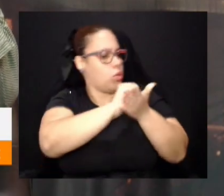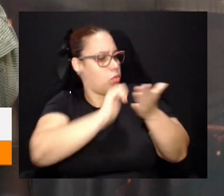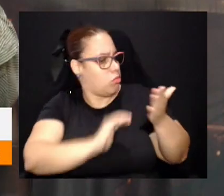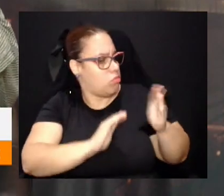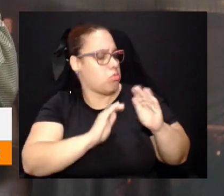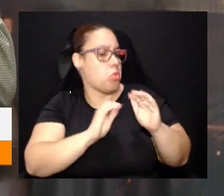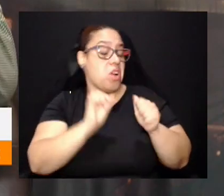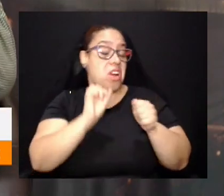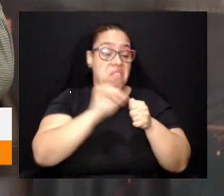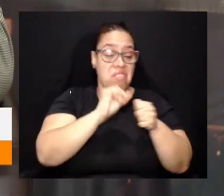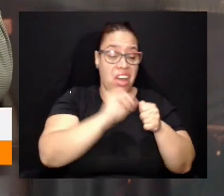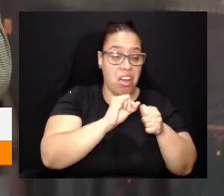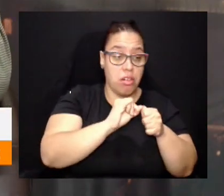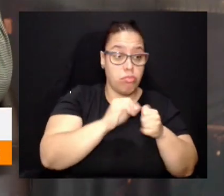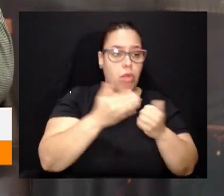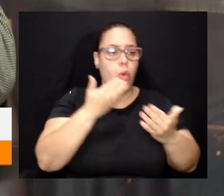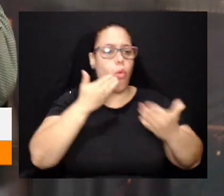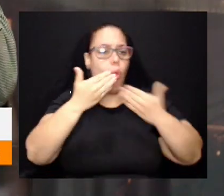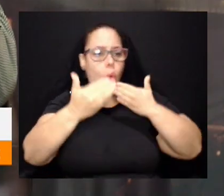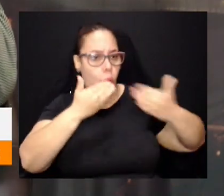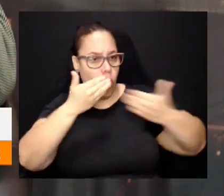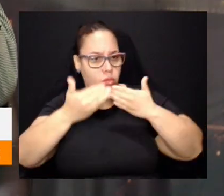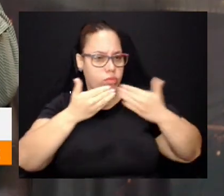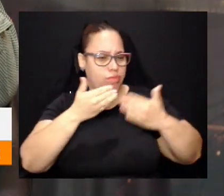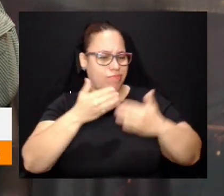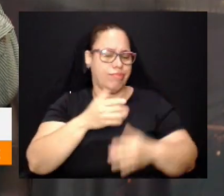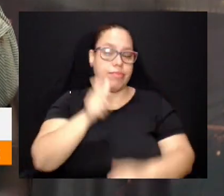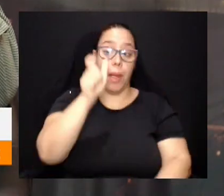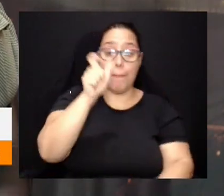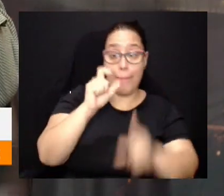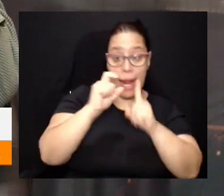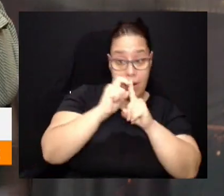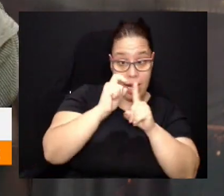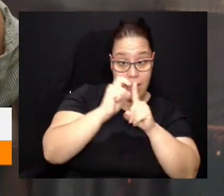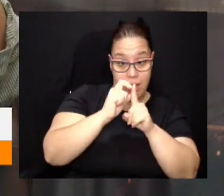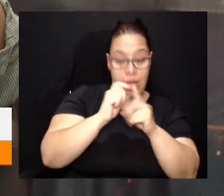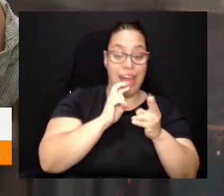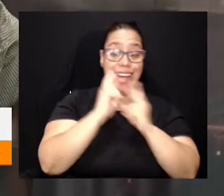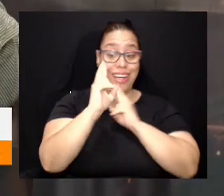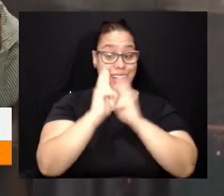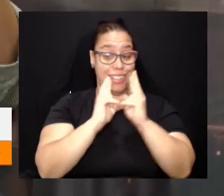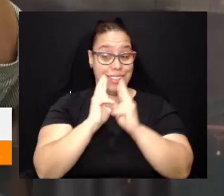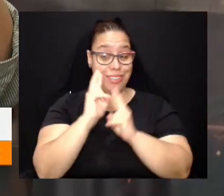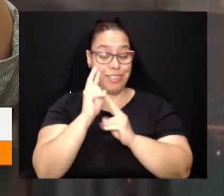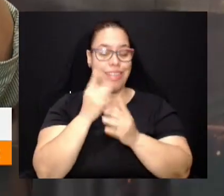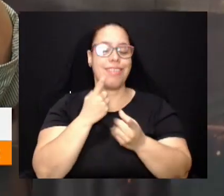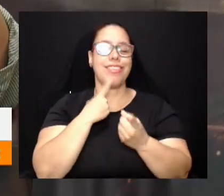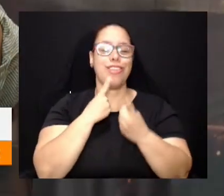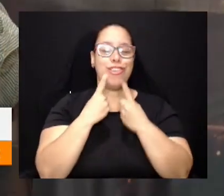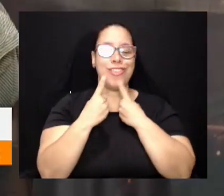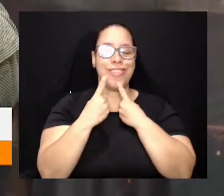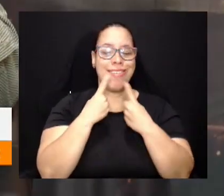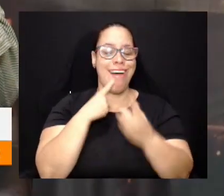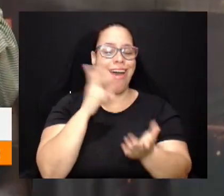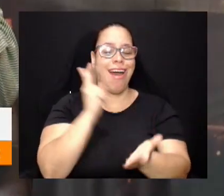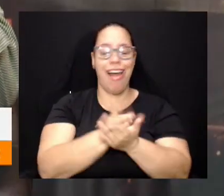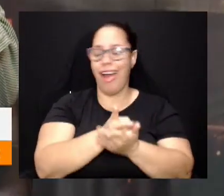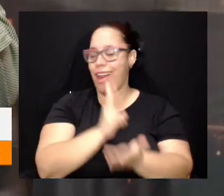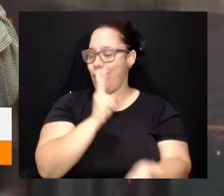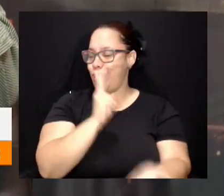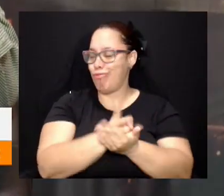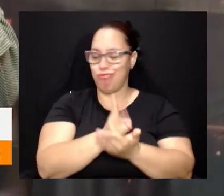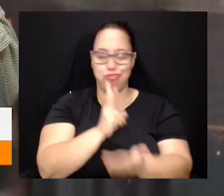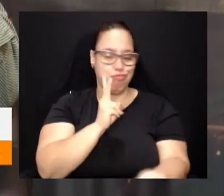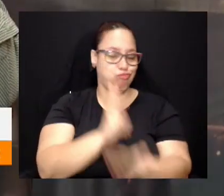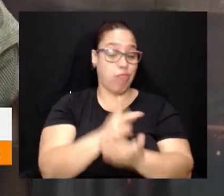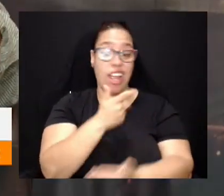em conversar. Para mim, acho que a palavra para relacionamento é diálogo, sempre. Né? Se você não tem